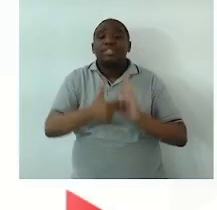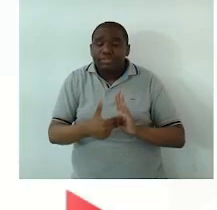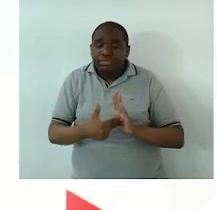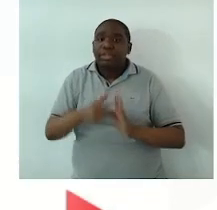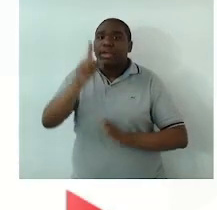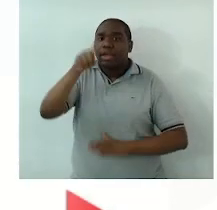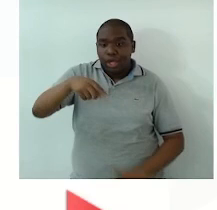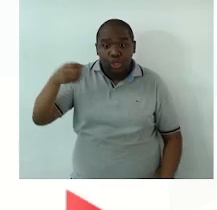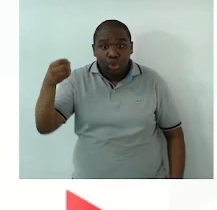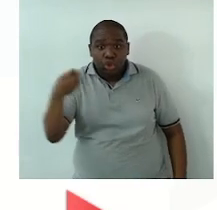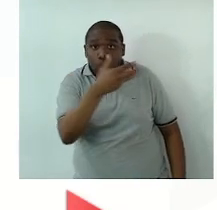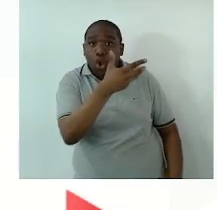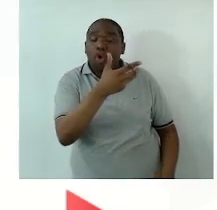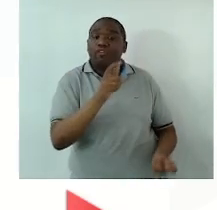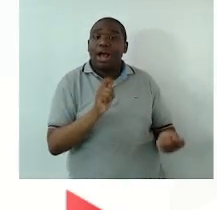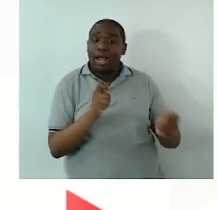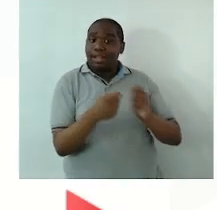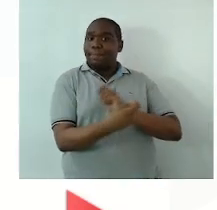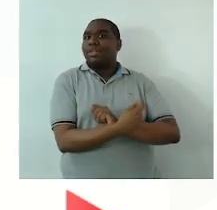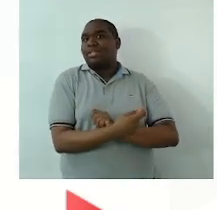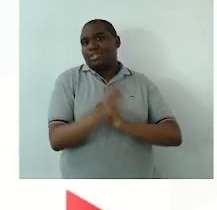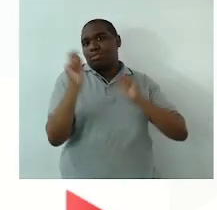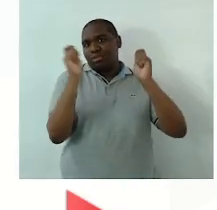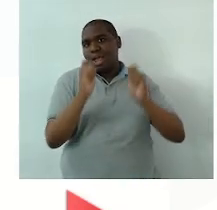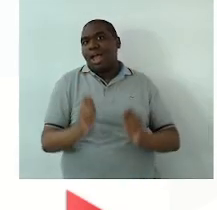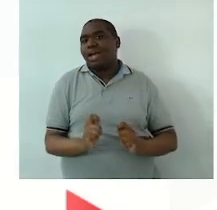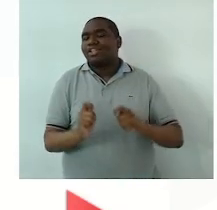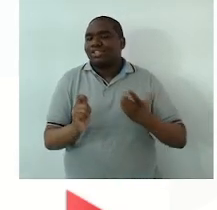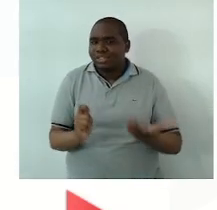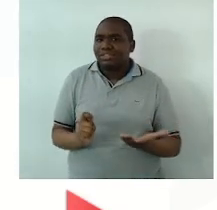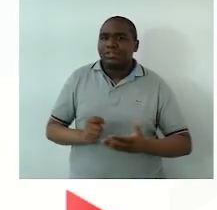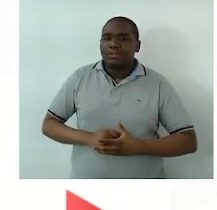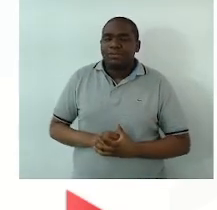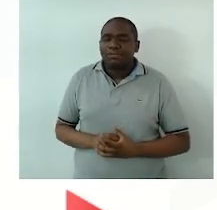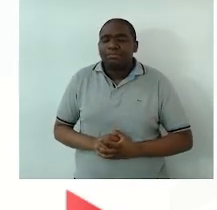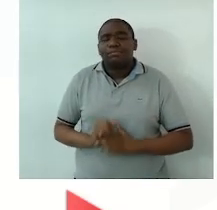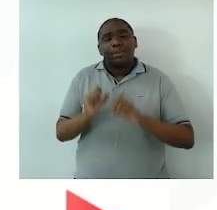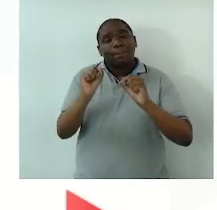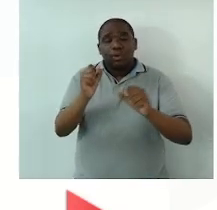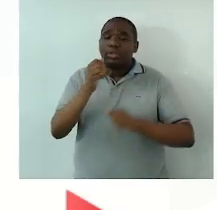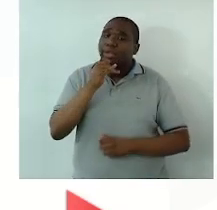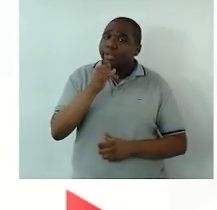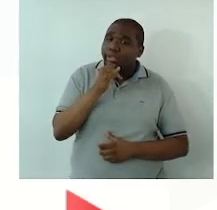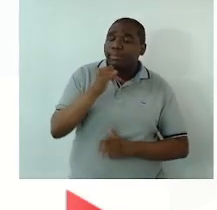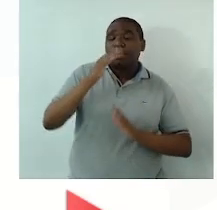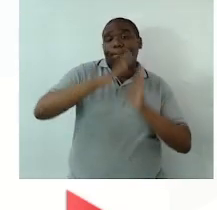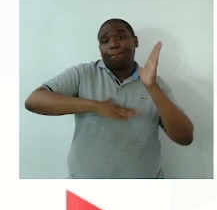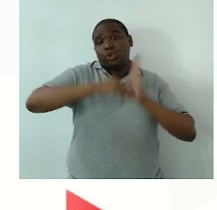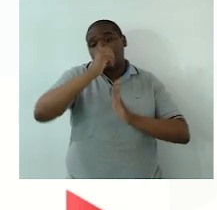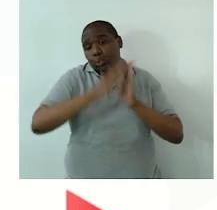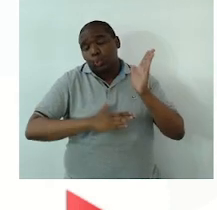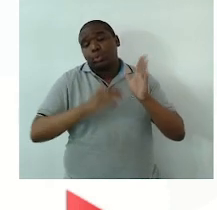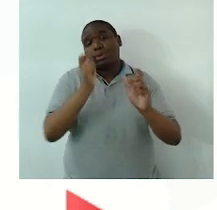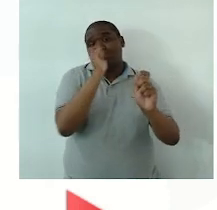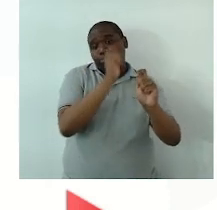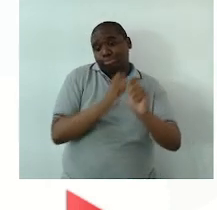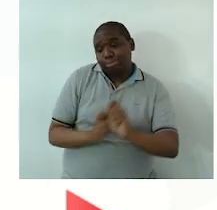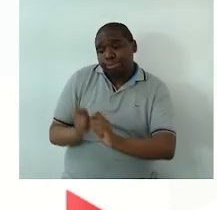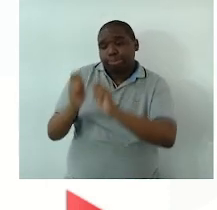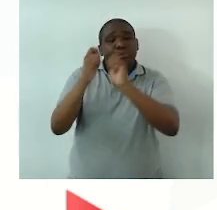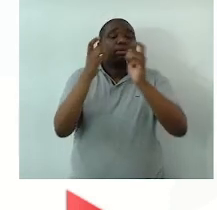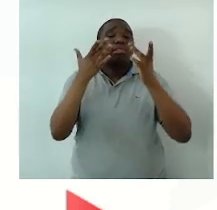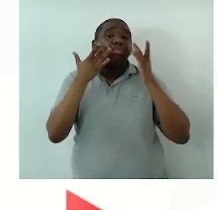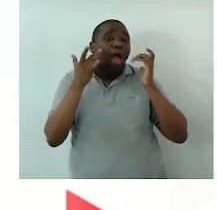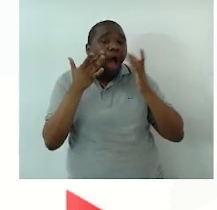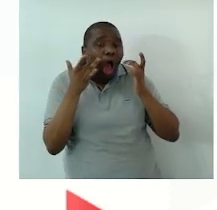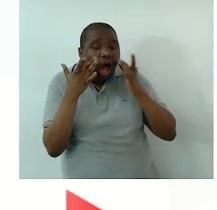nova interpretação de uma obra de arte, né? Então, que pode ser pintura, escultura, peça